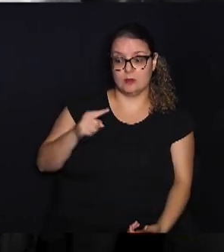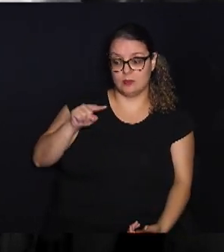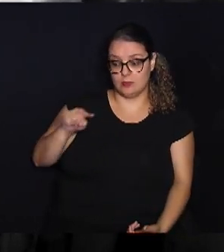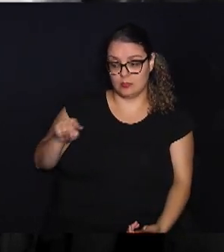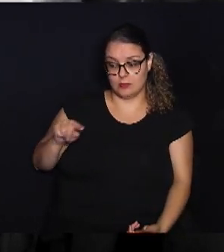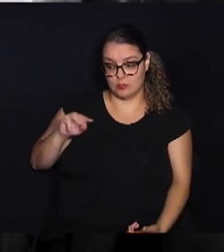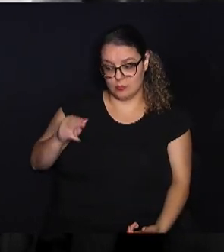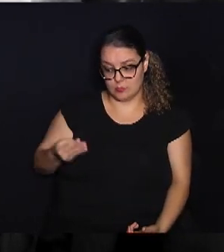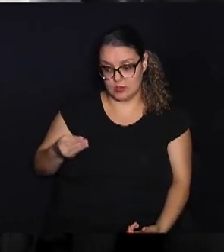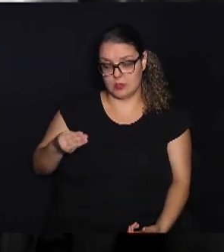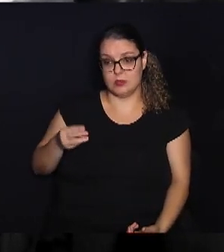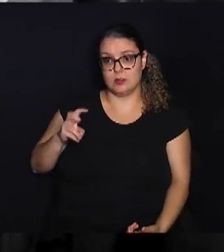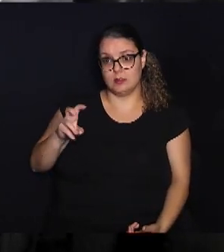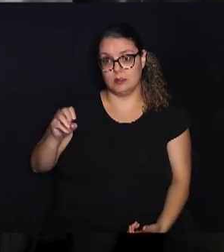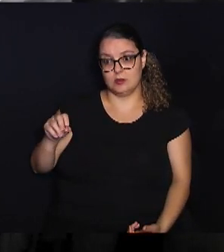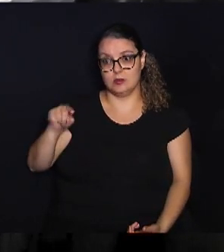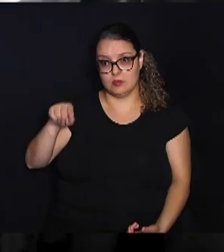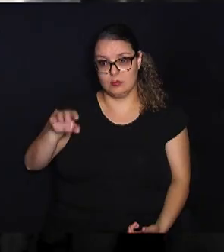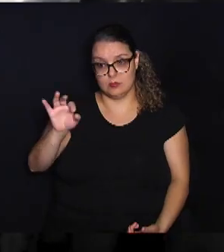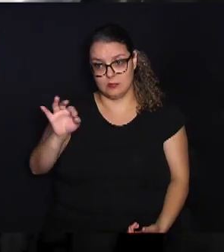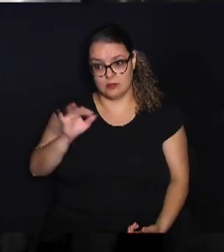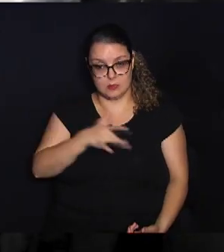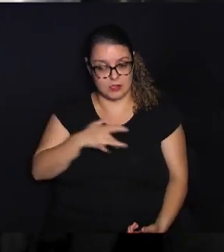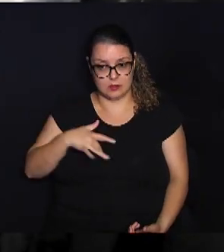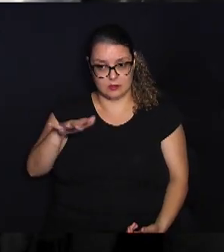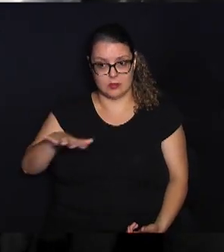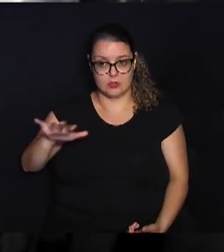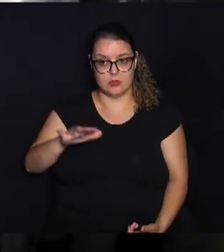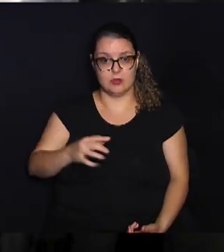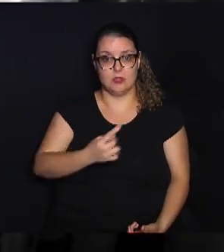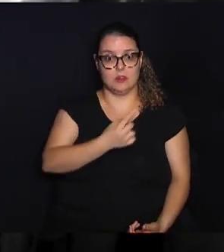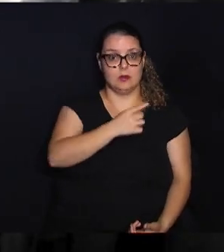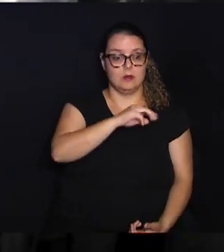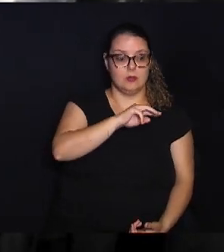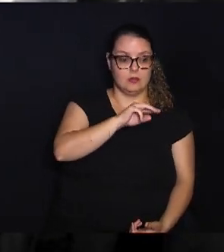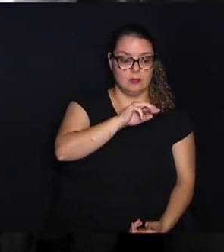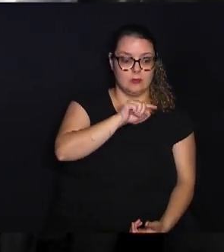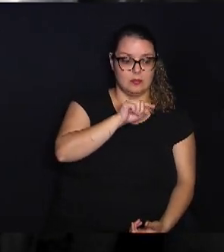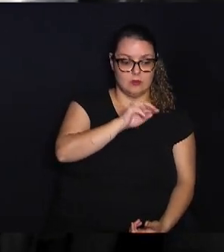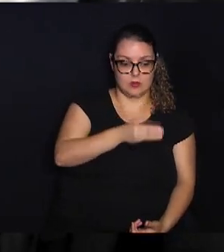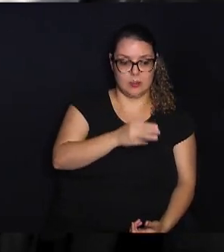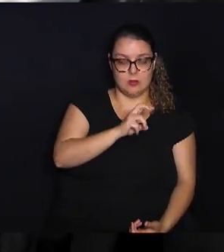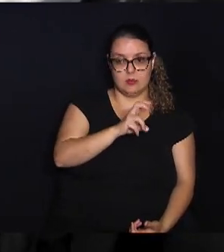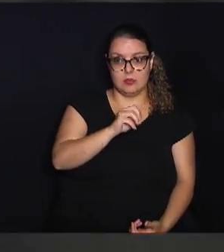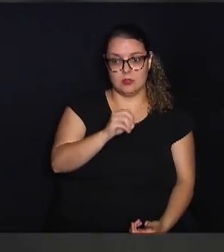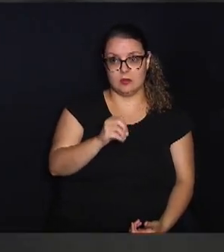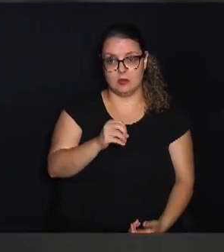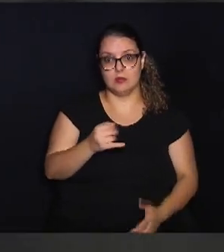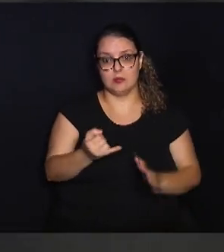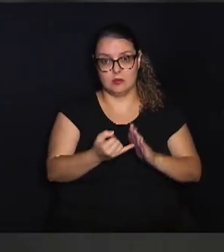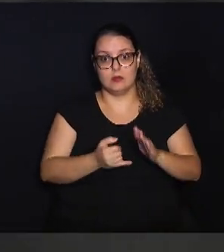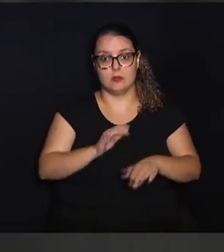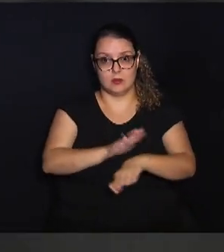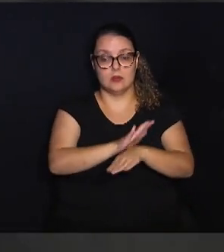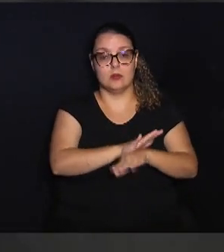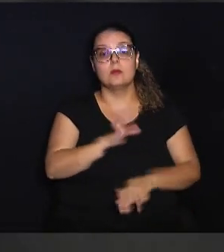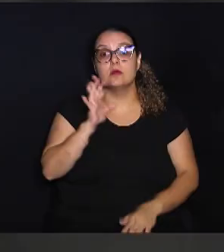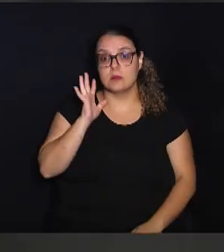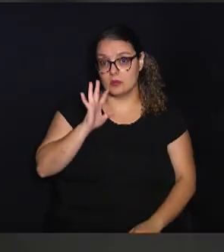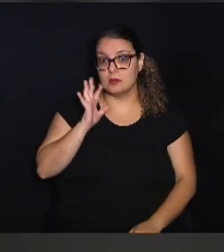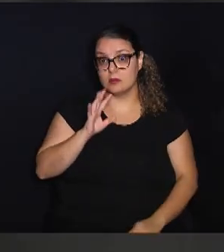a dar para a saúde, outro 1,5 milhão tem um monte de entidade aí que precisa ajudar, vai ser legal ajudar essas entidades, como eu já